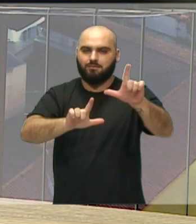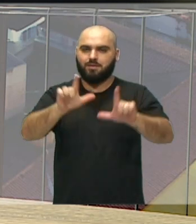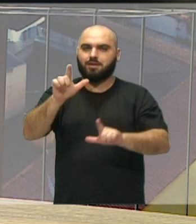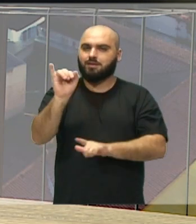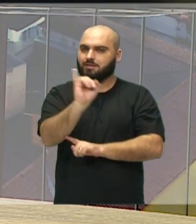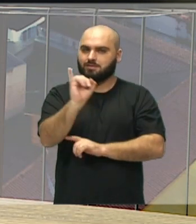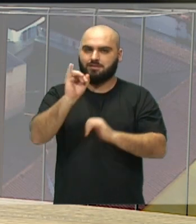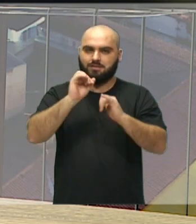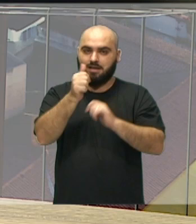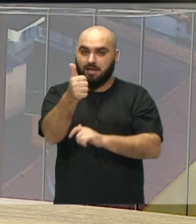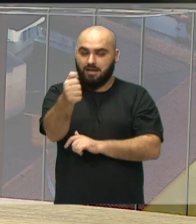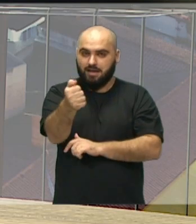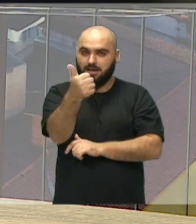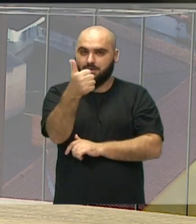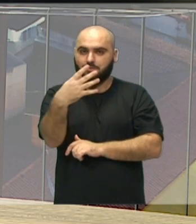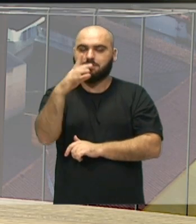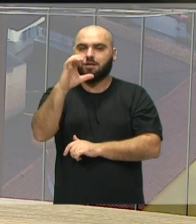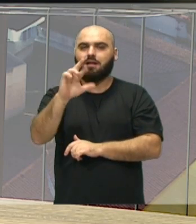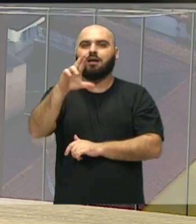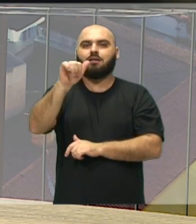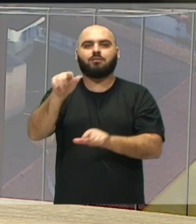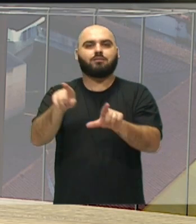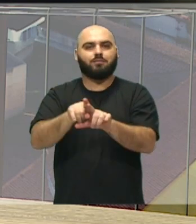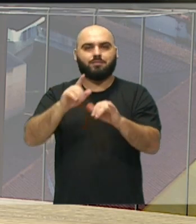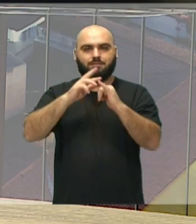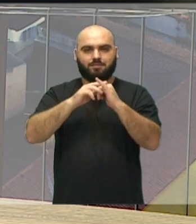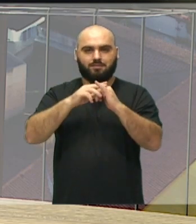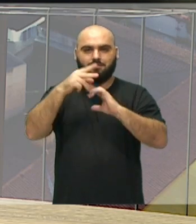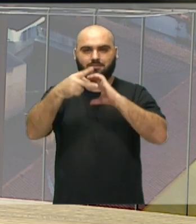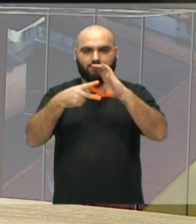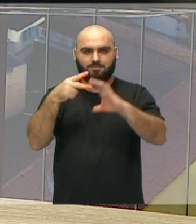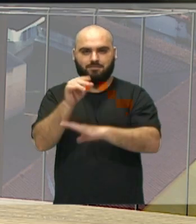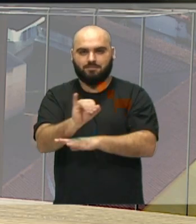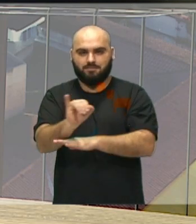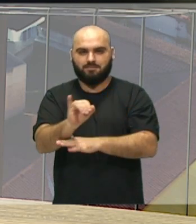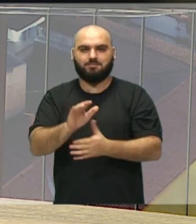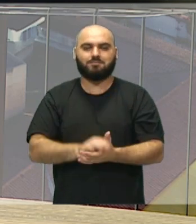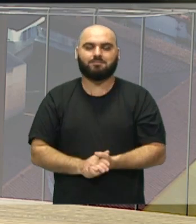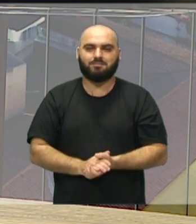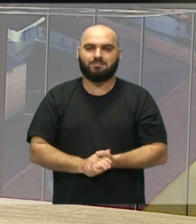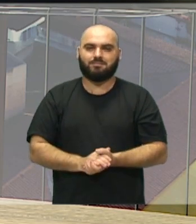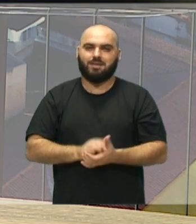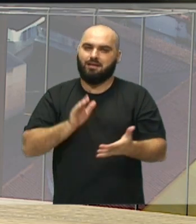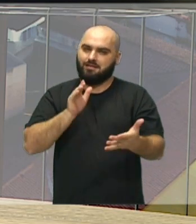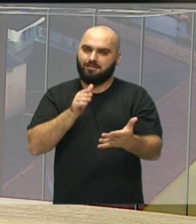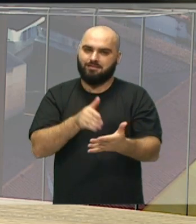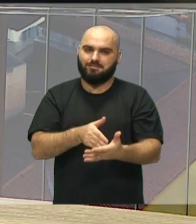Itajaí, no canal 14 da Claro e também no YouTube da Câmara de Vereadores de Itajaí.